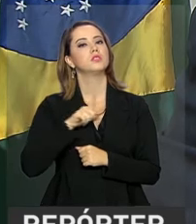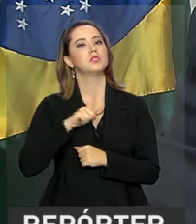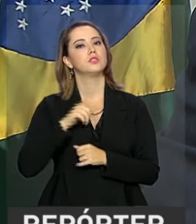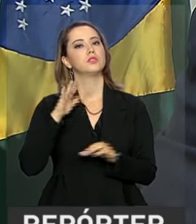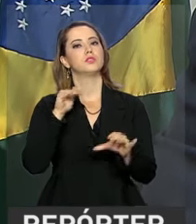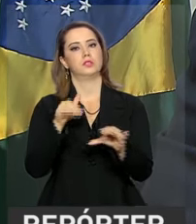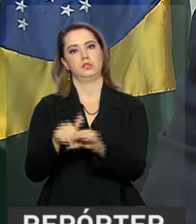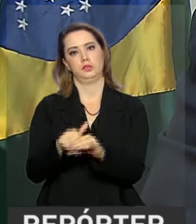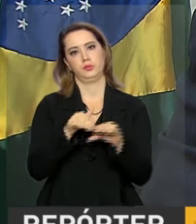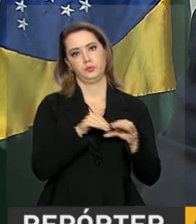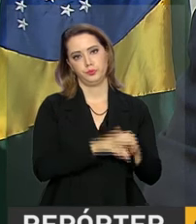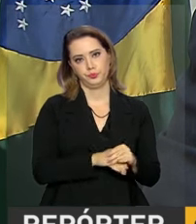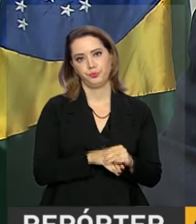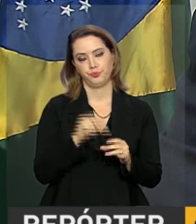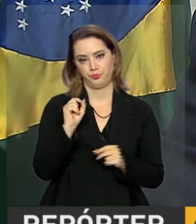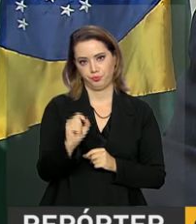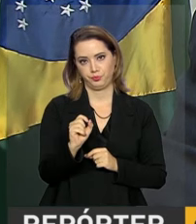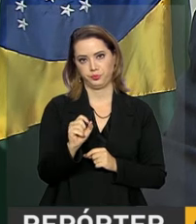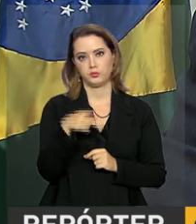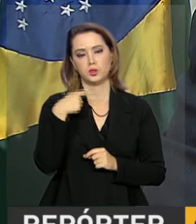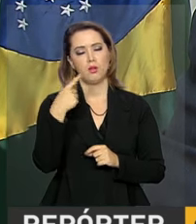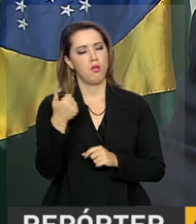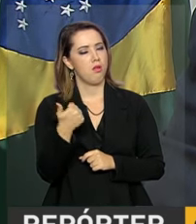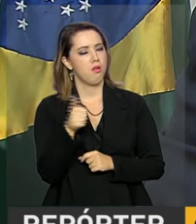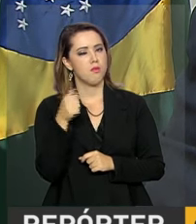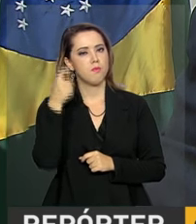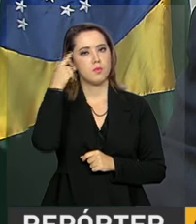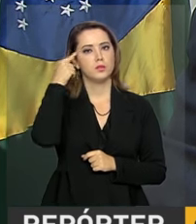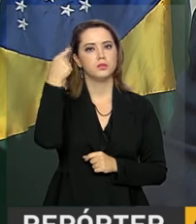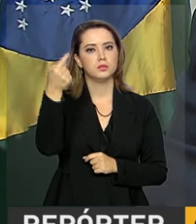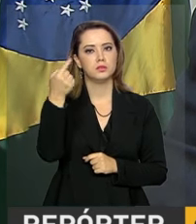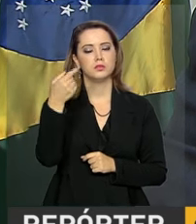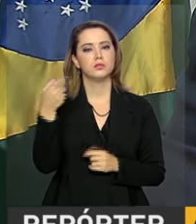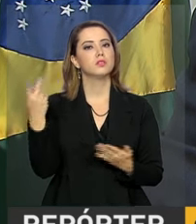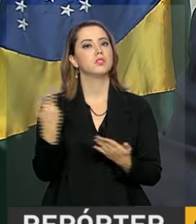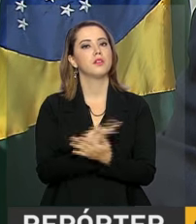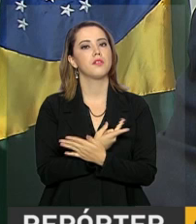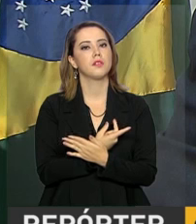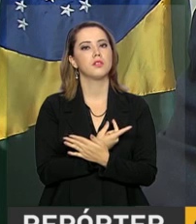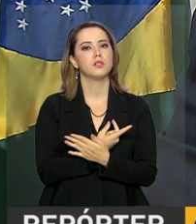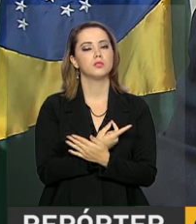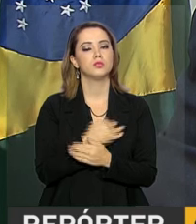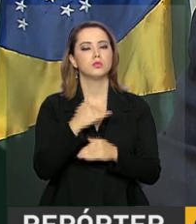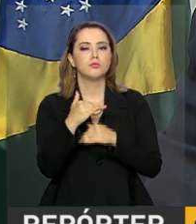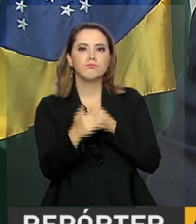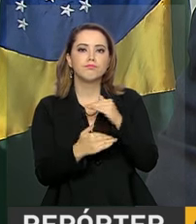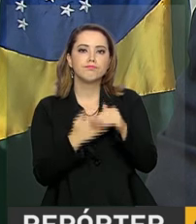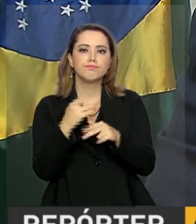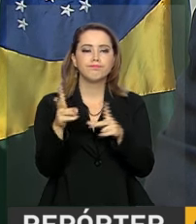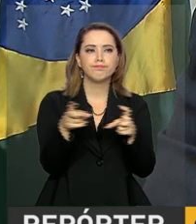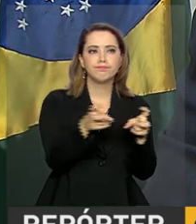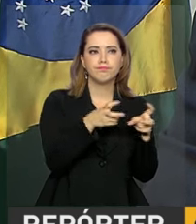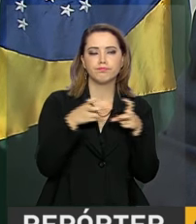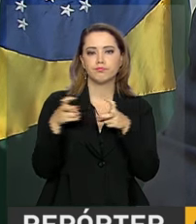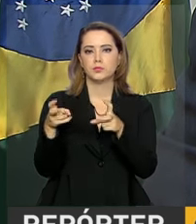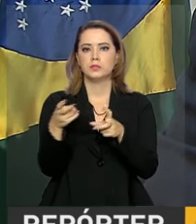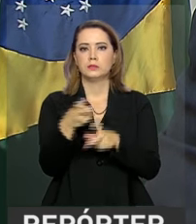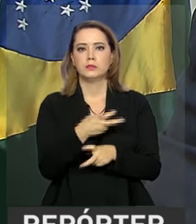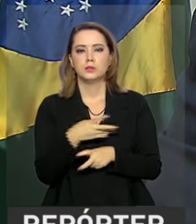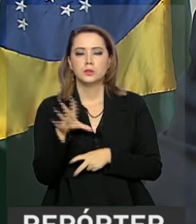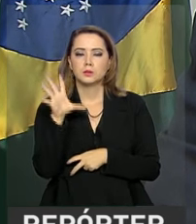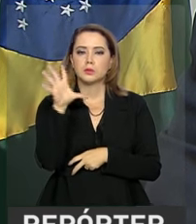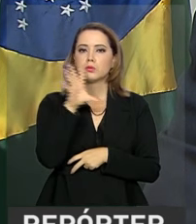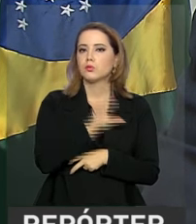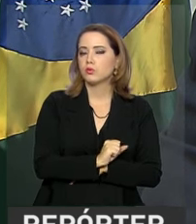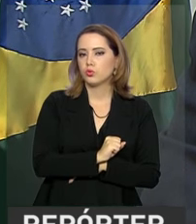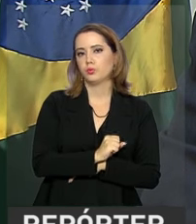ideia Nossa é primeiro que esse debate saia eh de uma perspectiva eh apaixonada ela ela